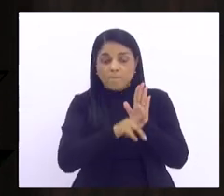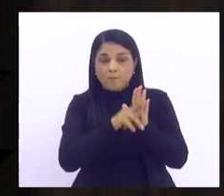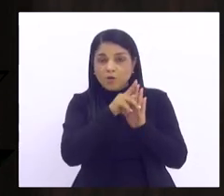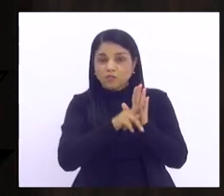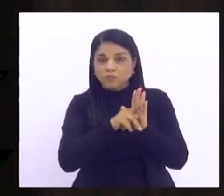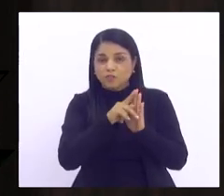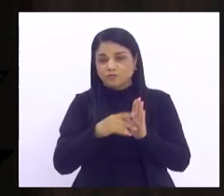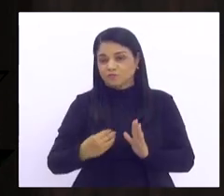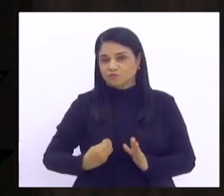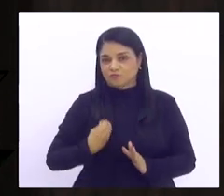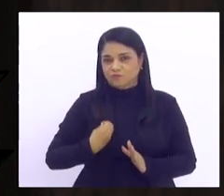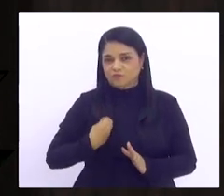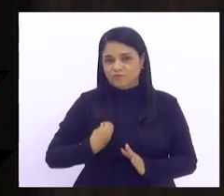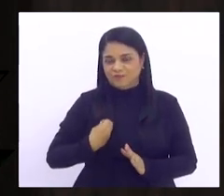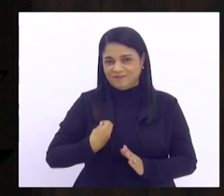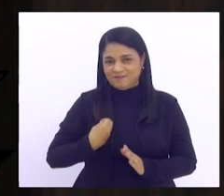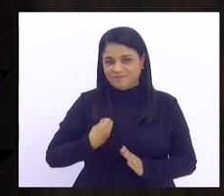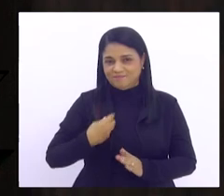digna.